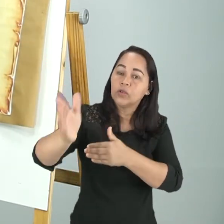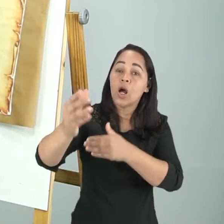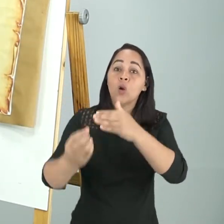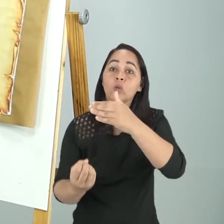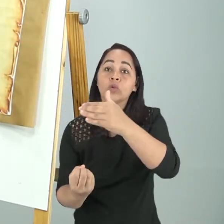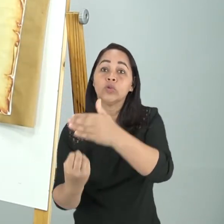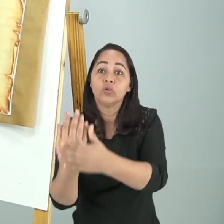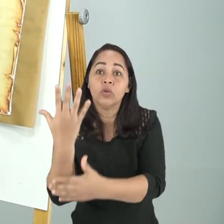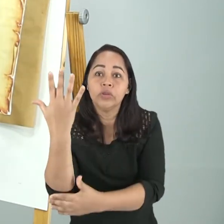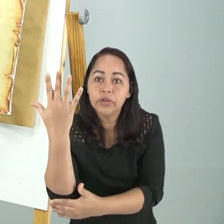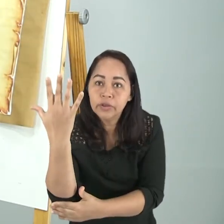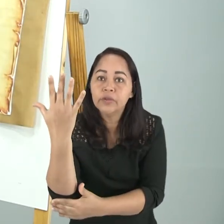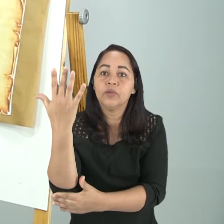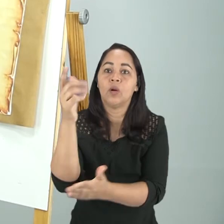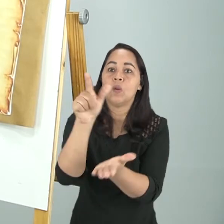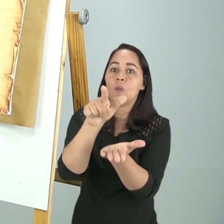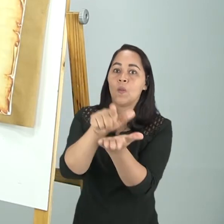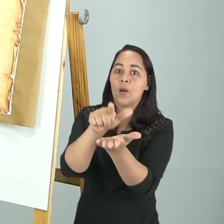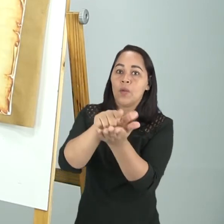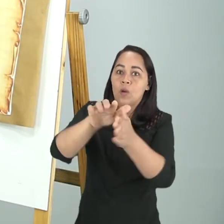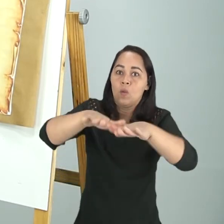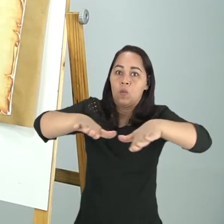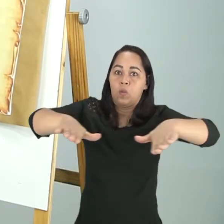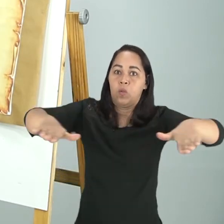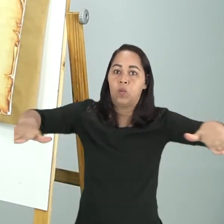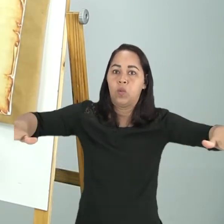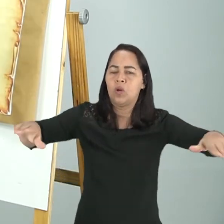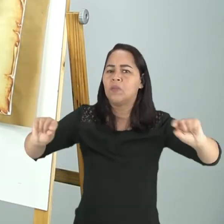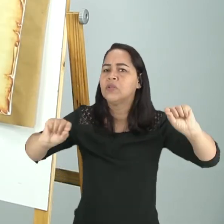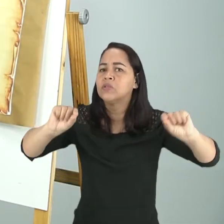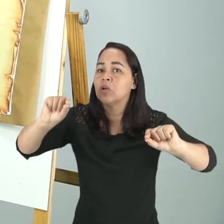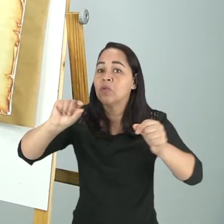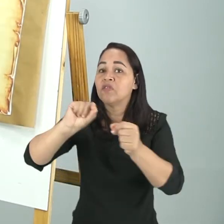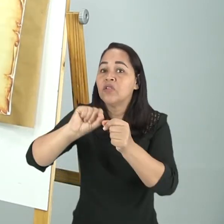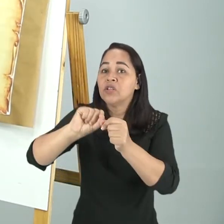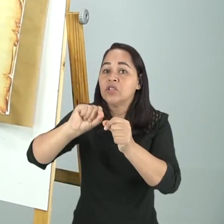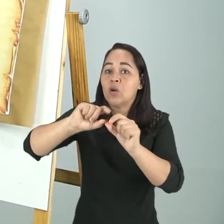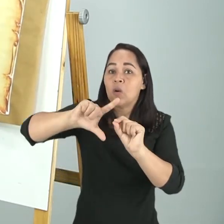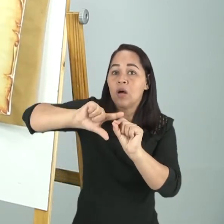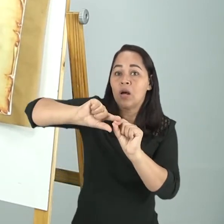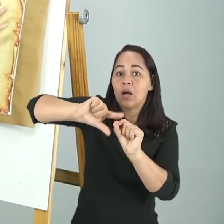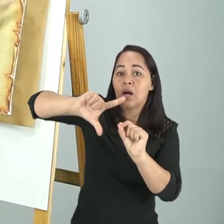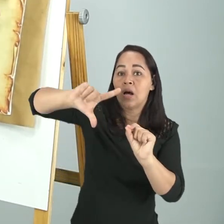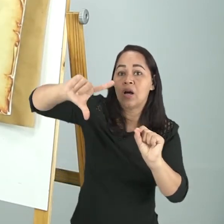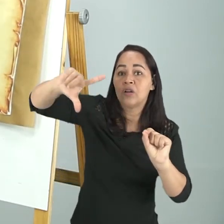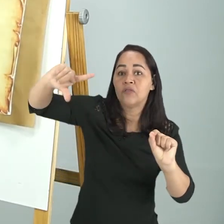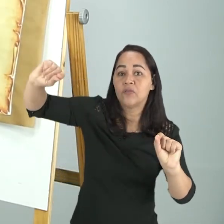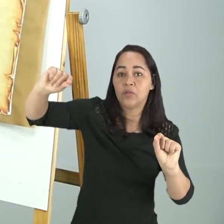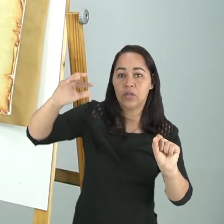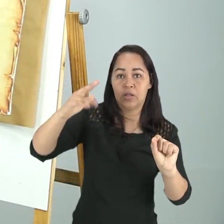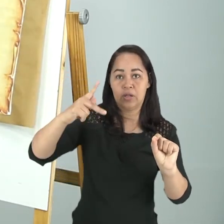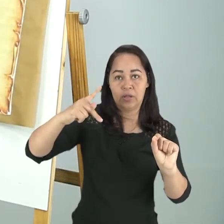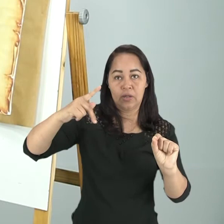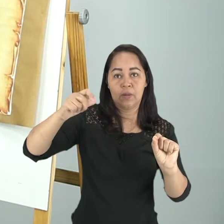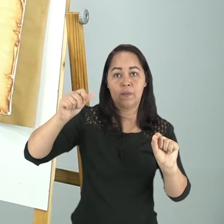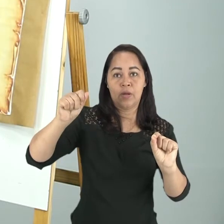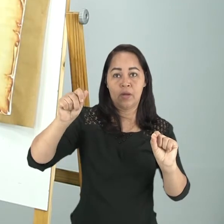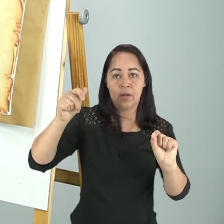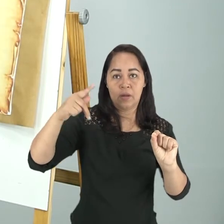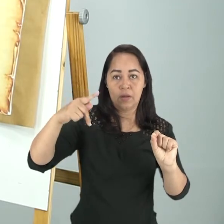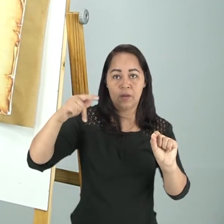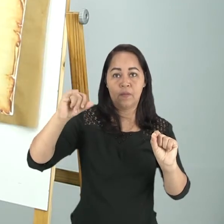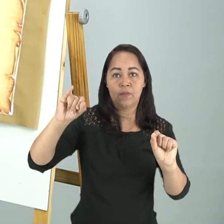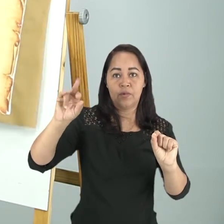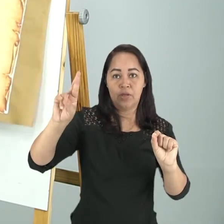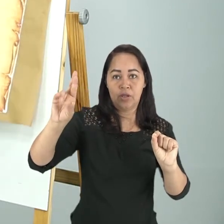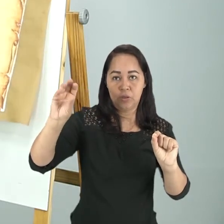aqui já era uma evolução, já era um tipo de evolução. E bastante. Eles faziam tipo como se fosse era tipo como se fosse um tecido, esse